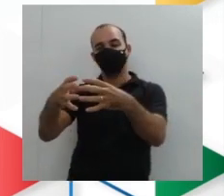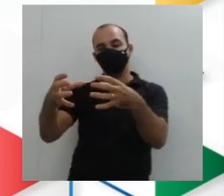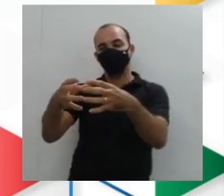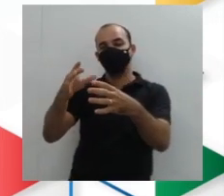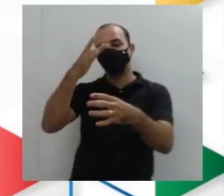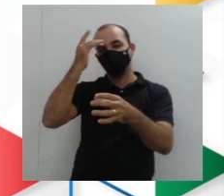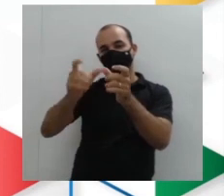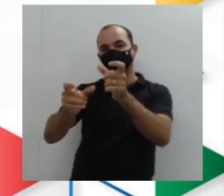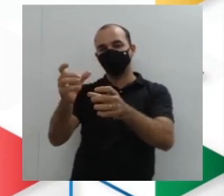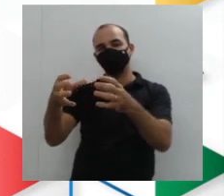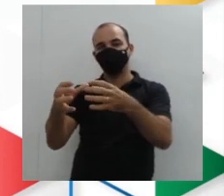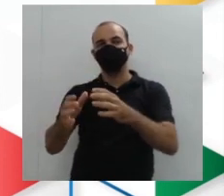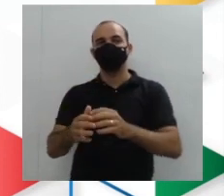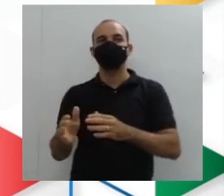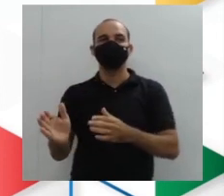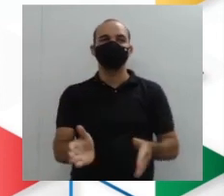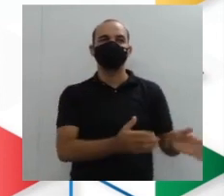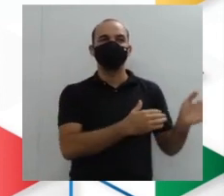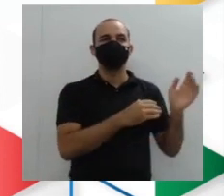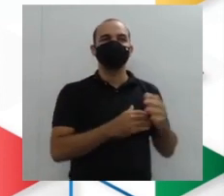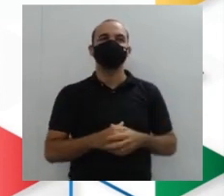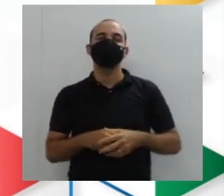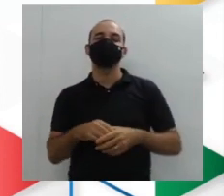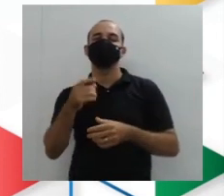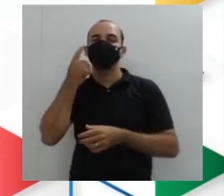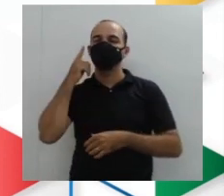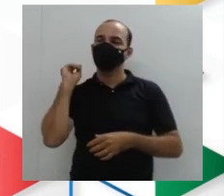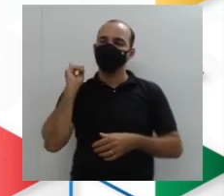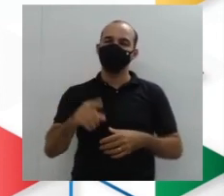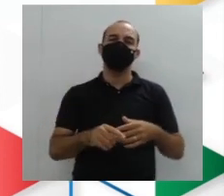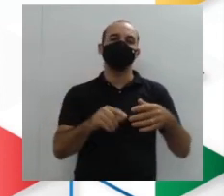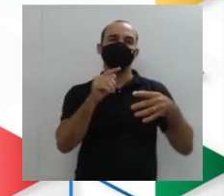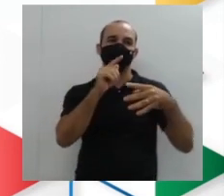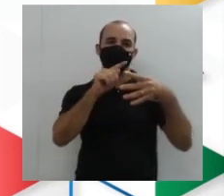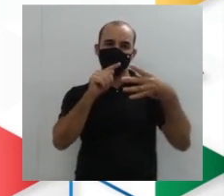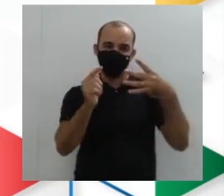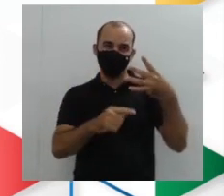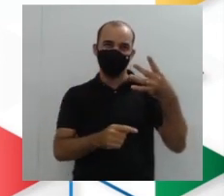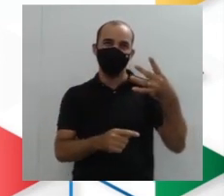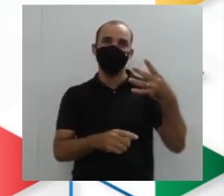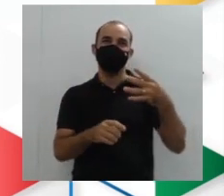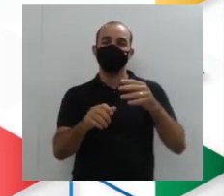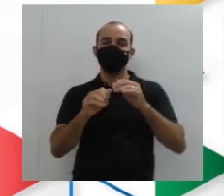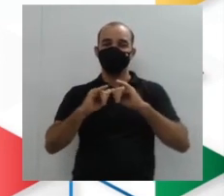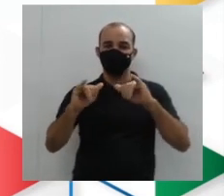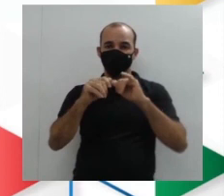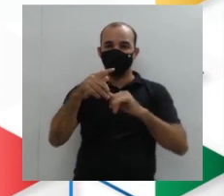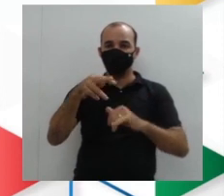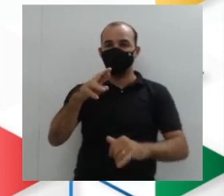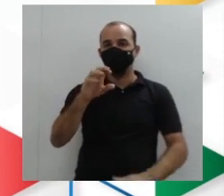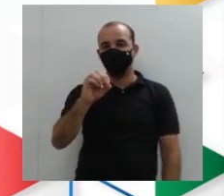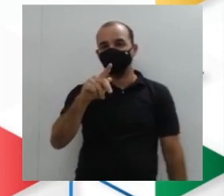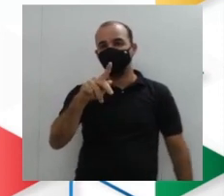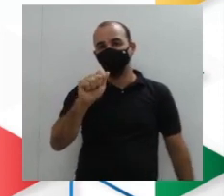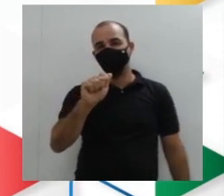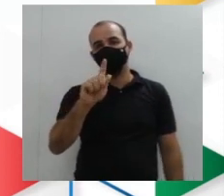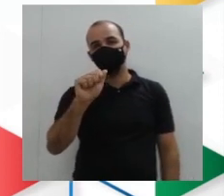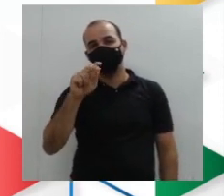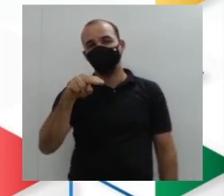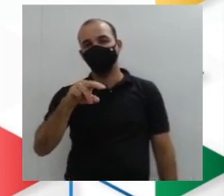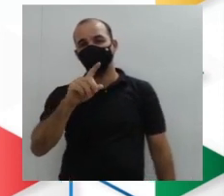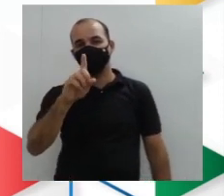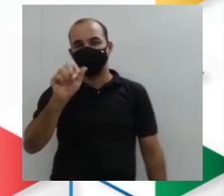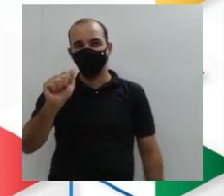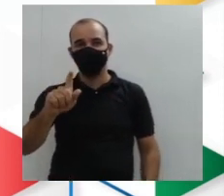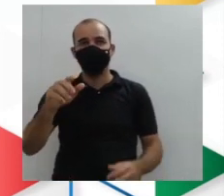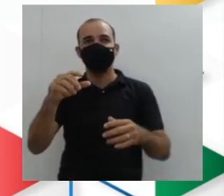da propaganda. Nós temos o anunciado, o anunciante, o veículo do anúncio e o